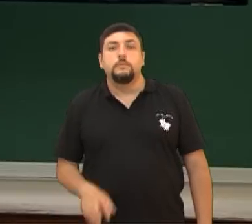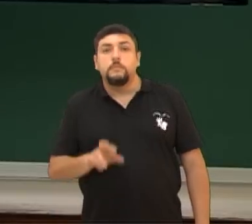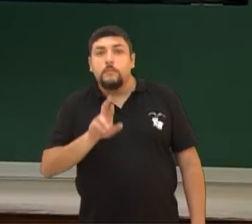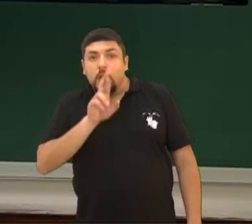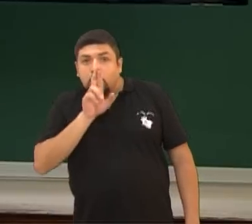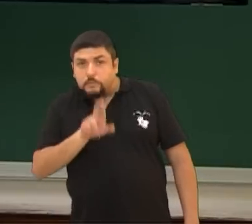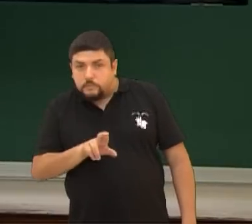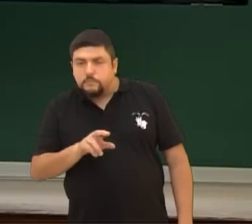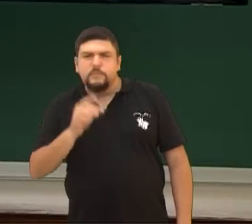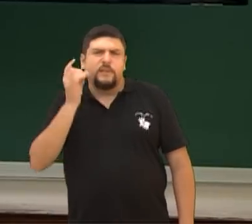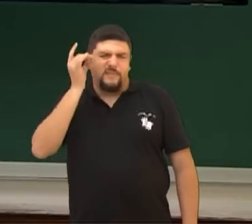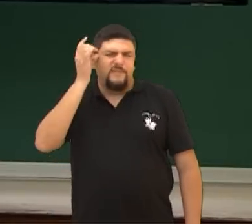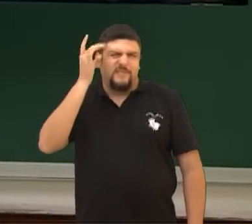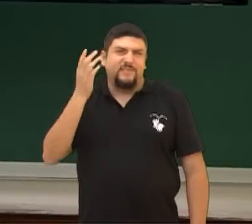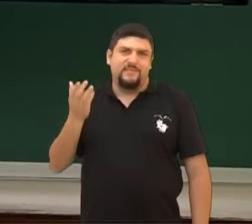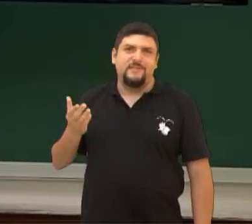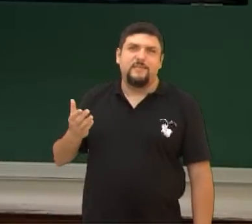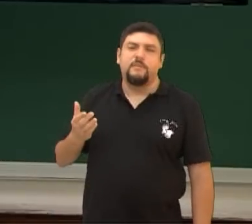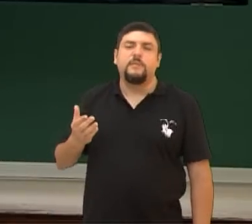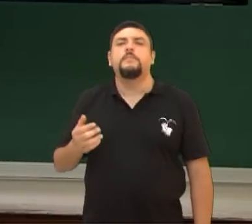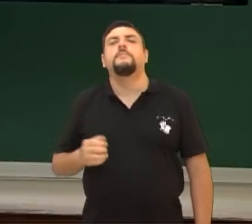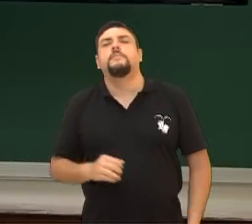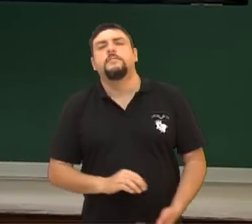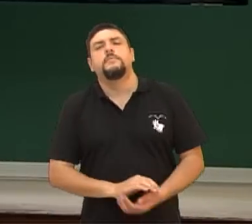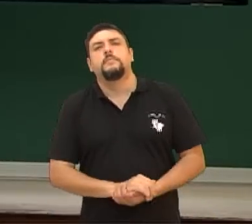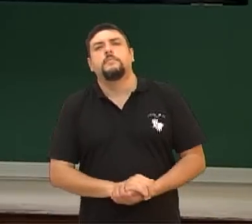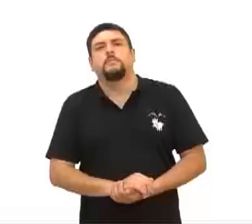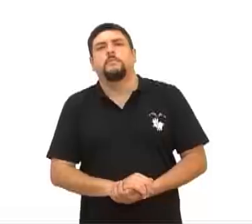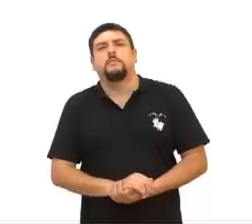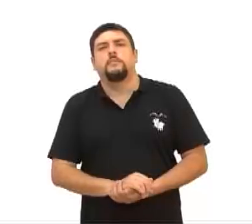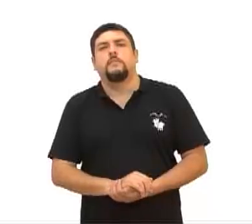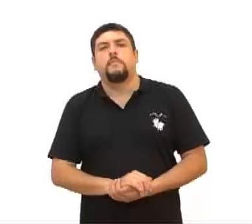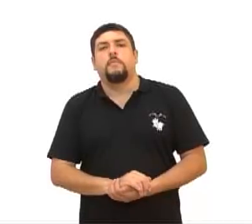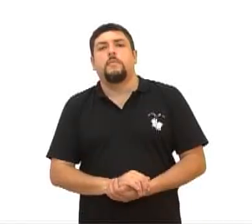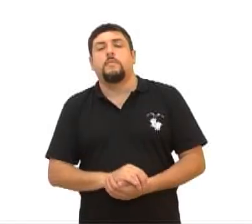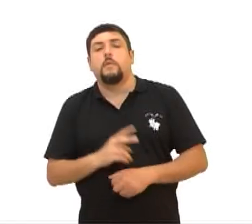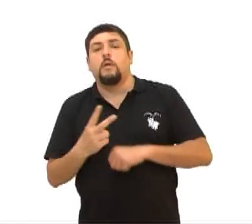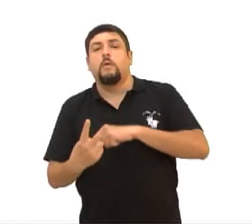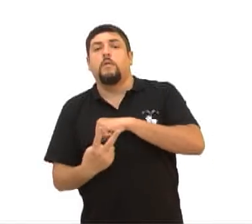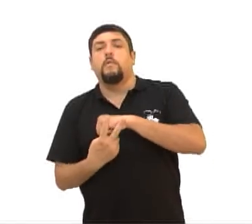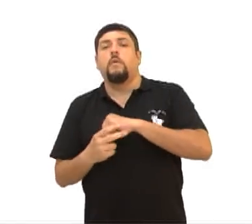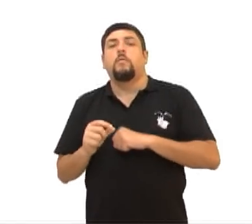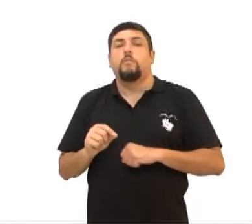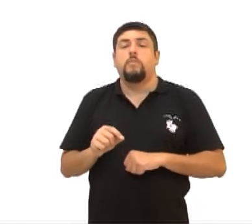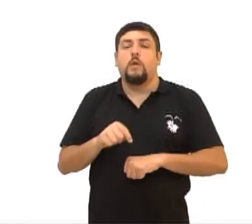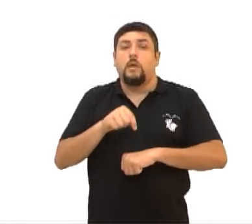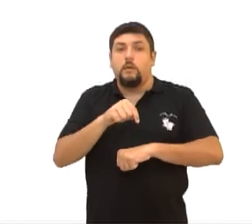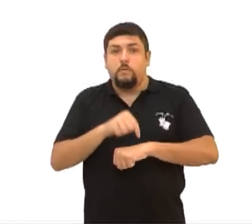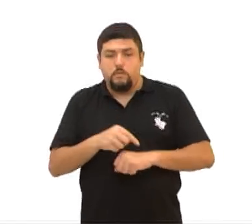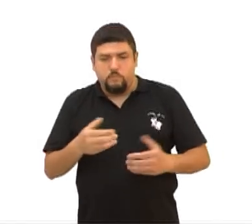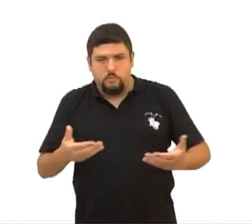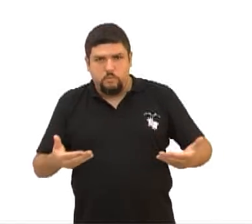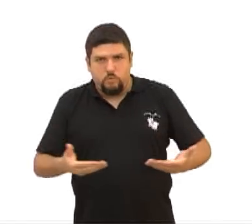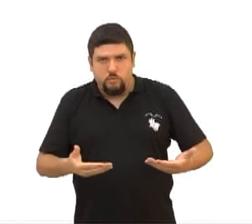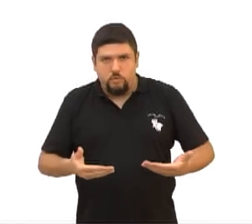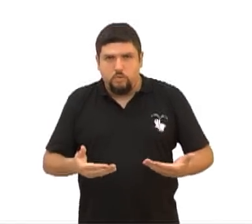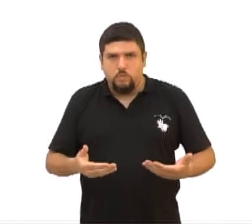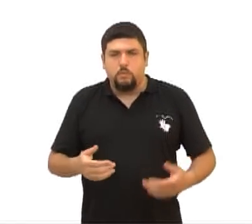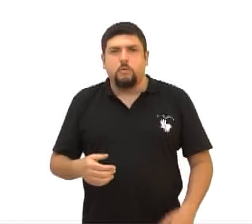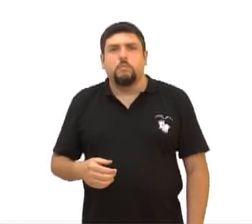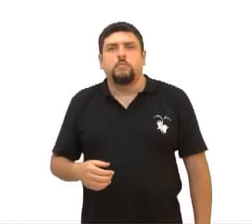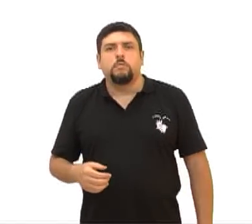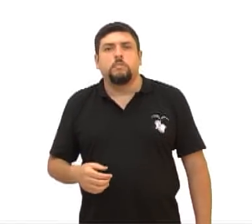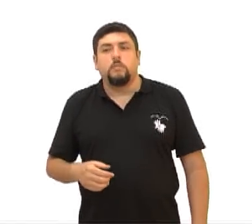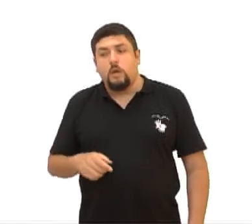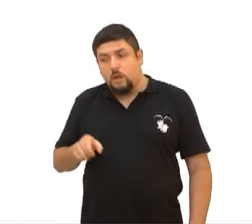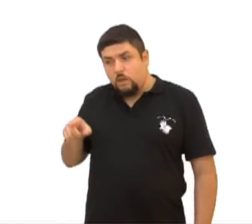Respondeu? Estava fácil, né? O verbo está no tempo presente, defende. Eu